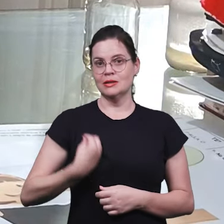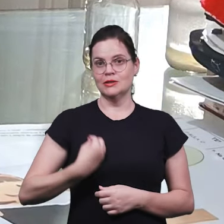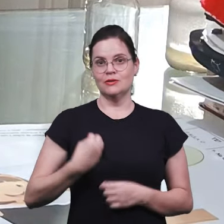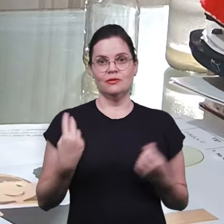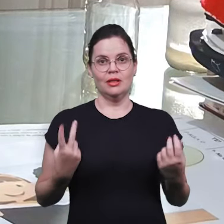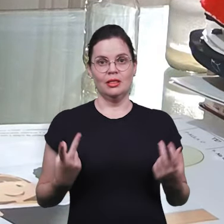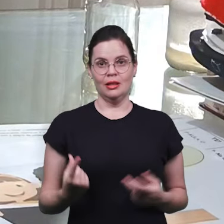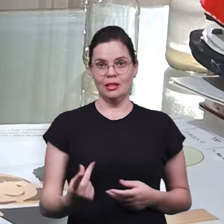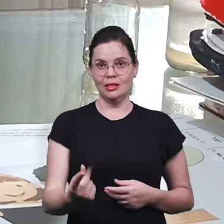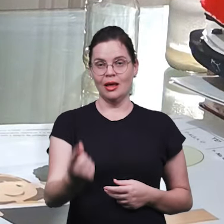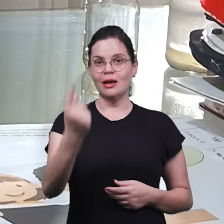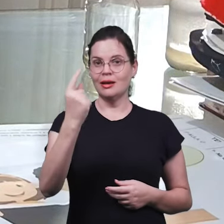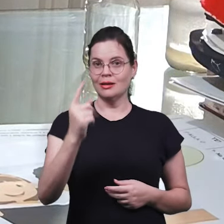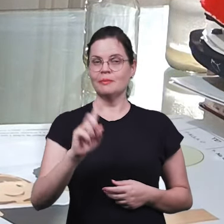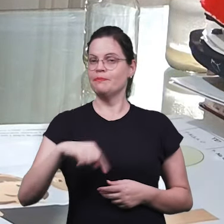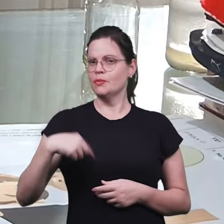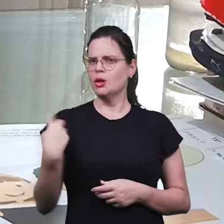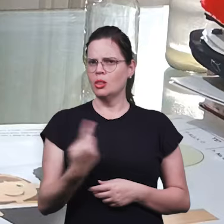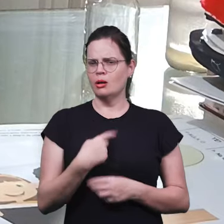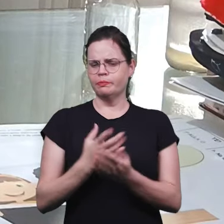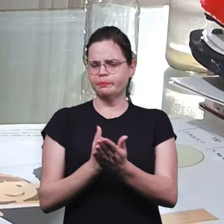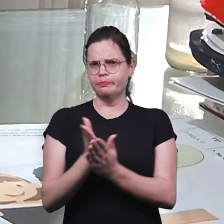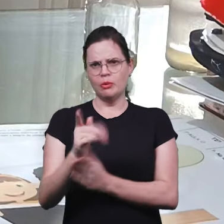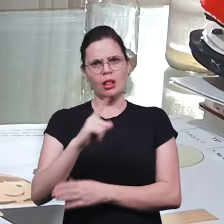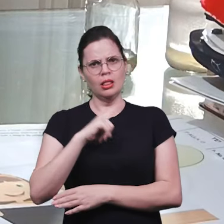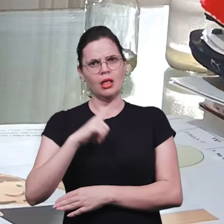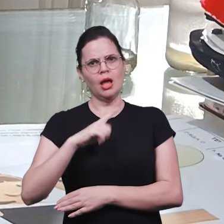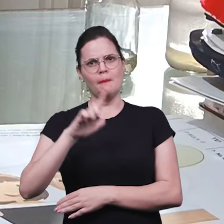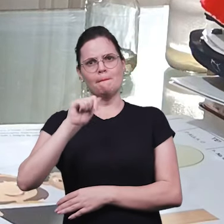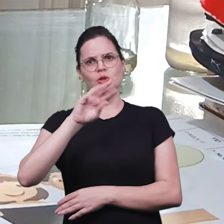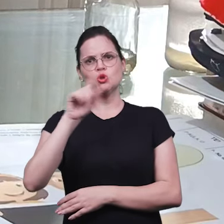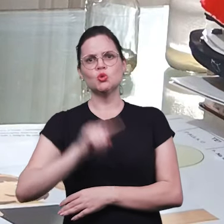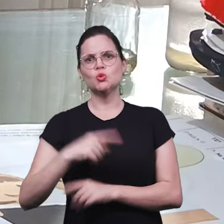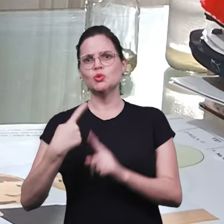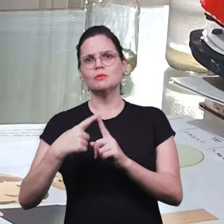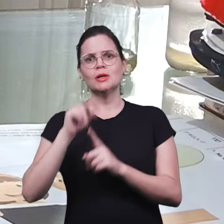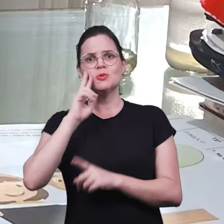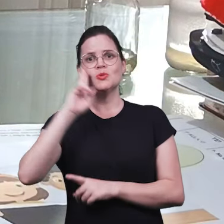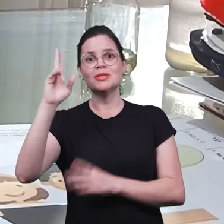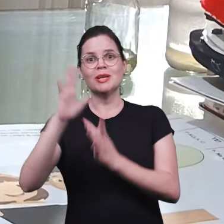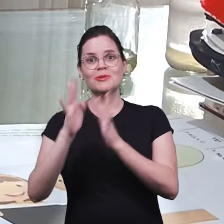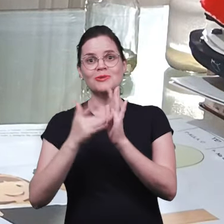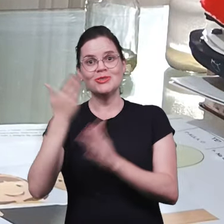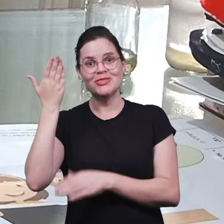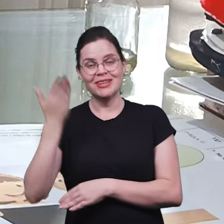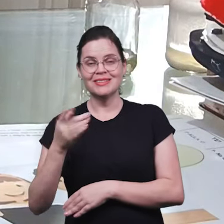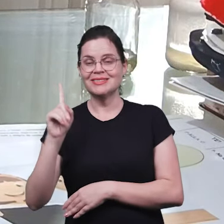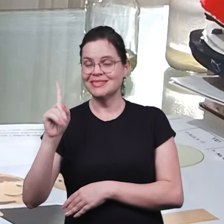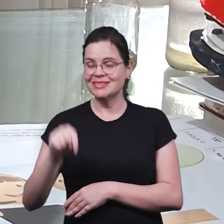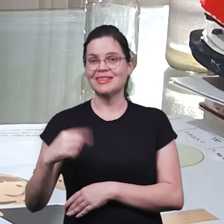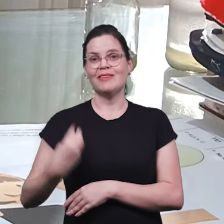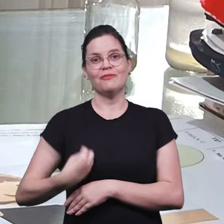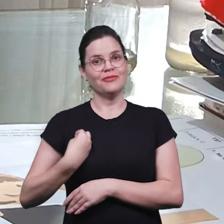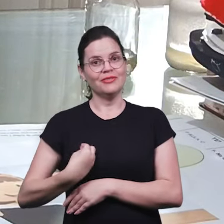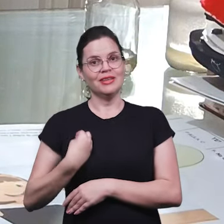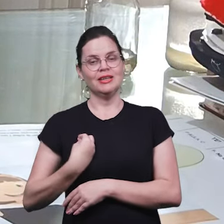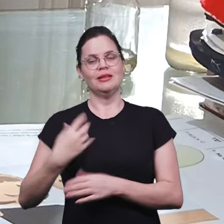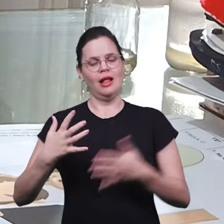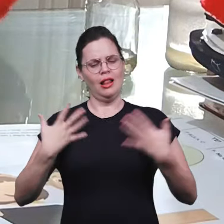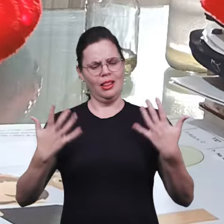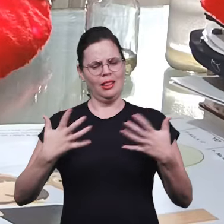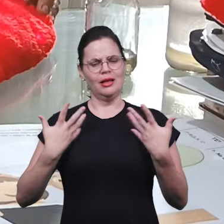eterna, né? O nosso caminho, ele tem a luz, que é o próprio Senhor Jesus, porque a palavra, ela é viva, ela traz alegria